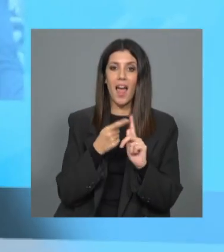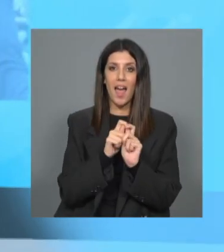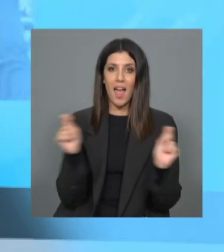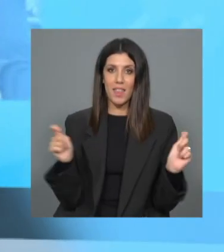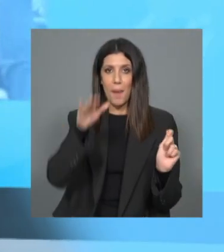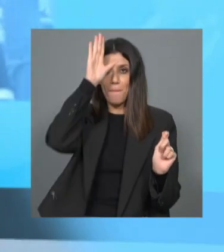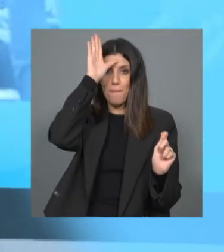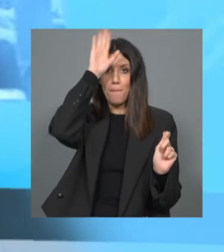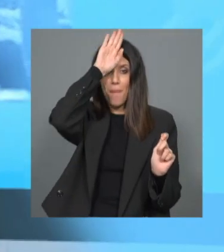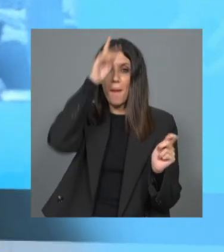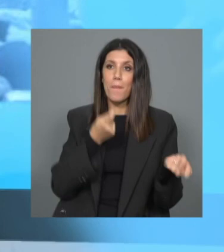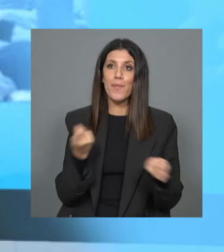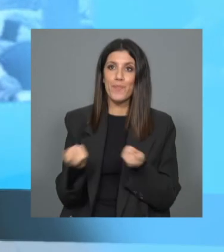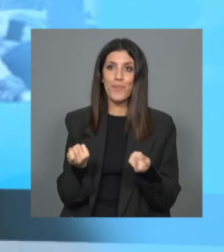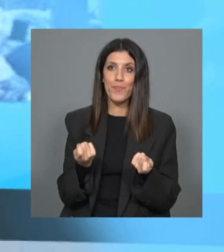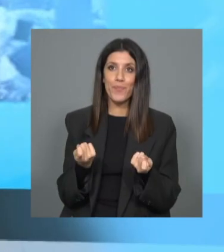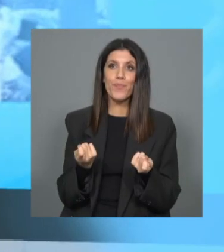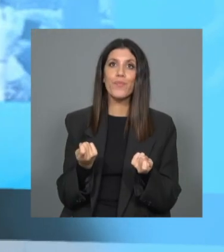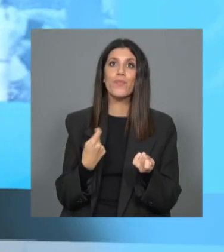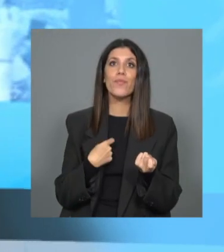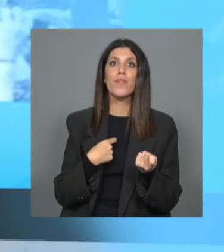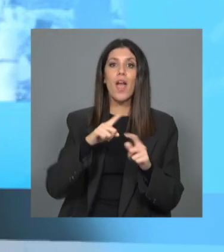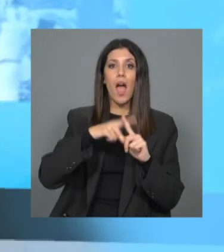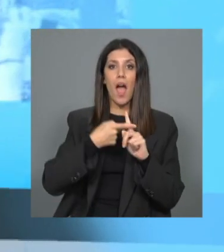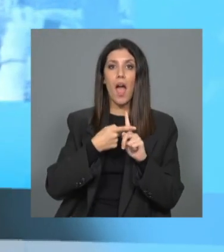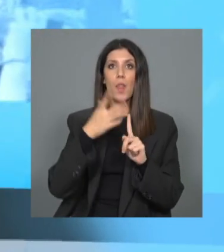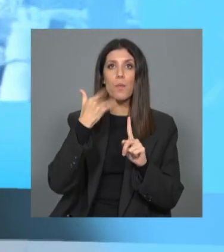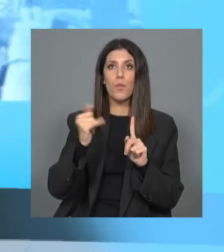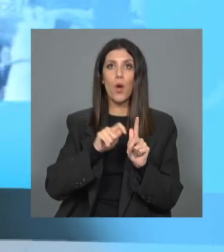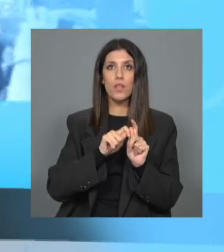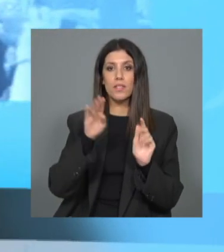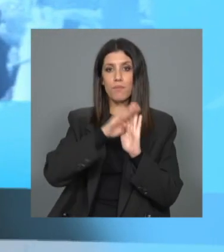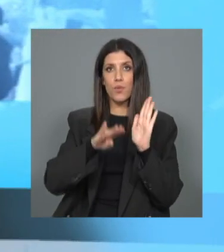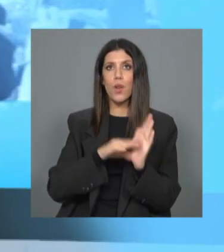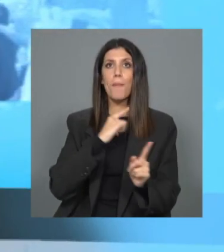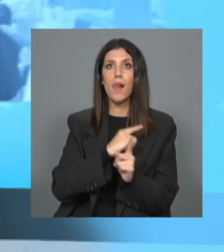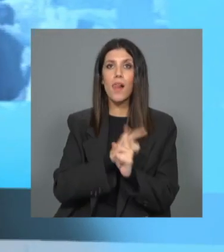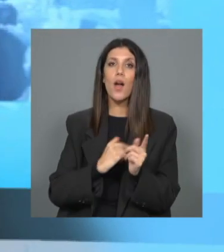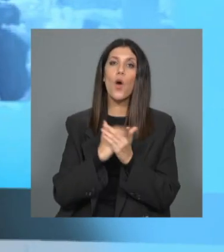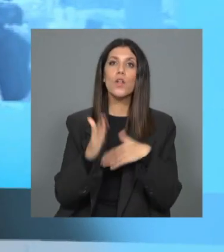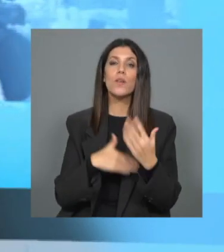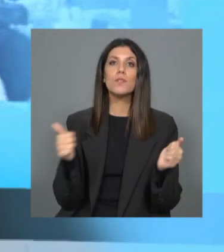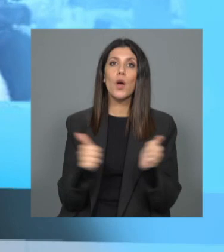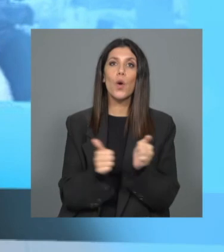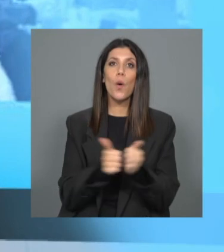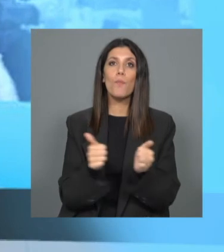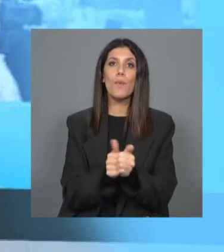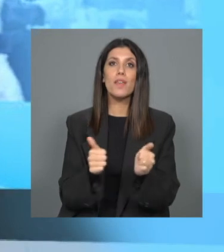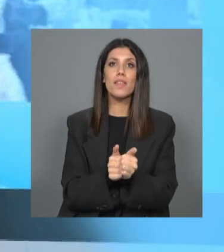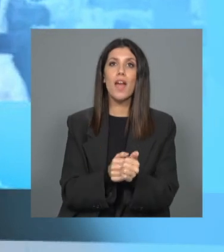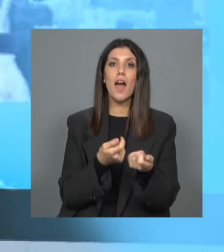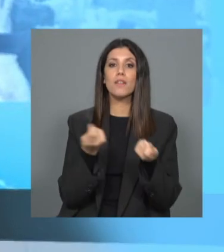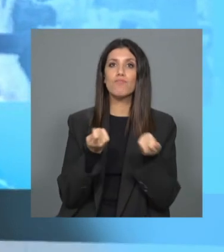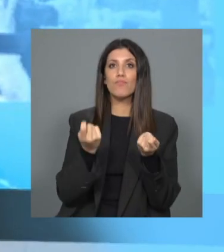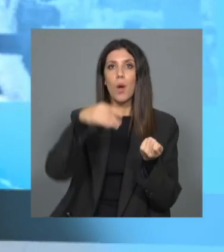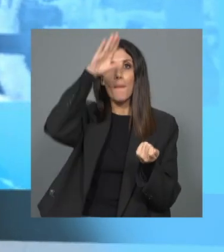Pontificado. E aqui, ao longo do próximo ano, aqui na Agência Eclésia, continuaremos a acompanhar o pontificado do Papa